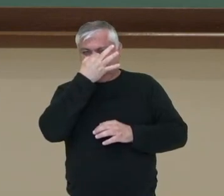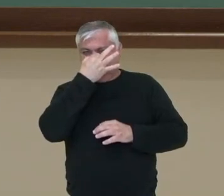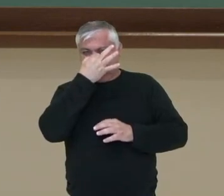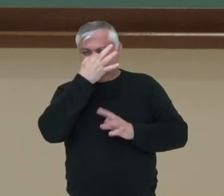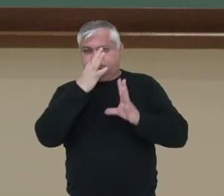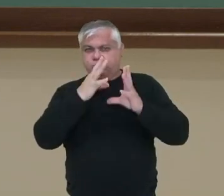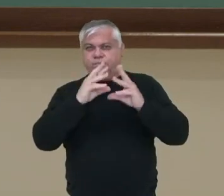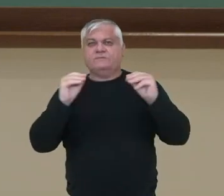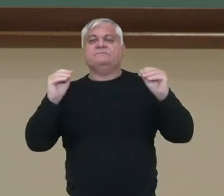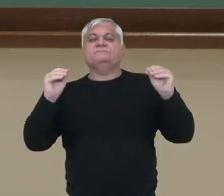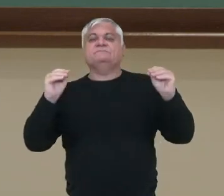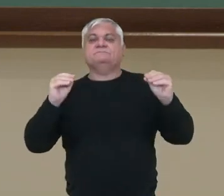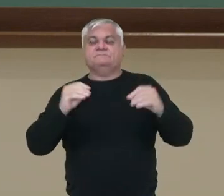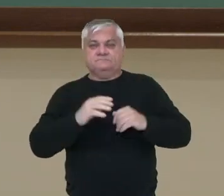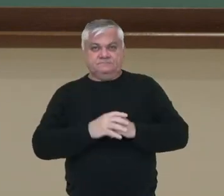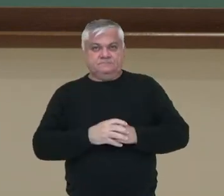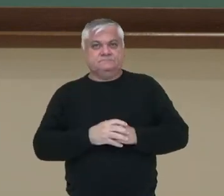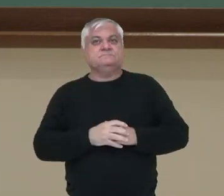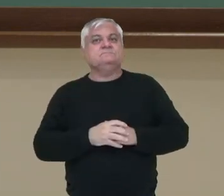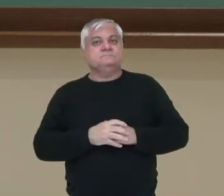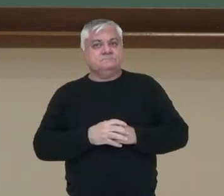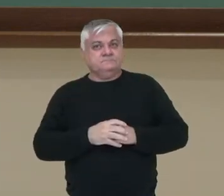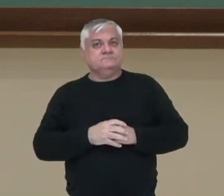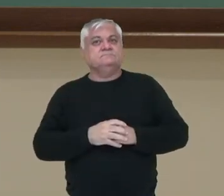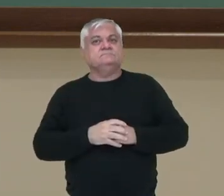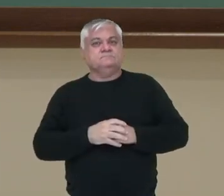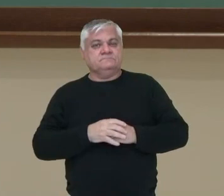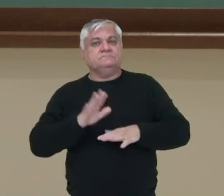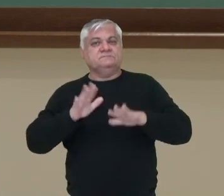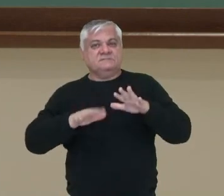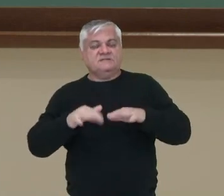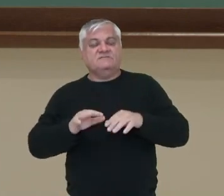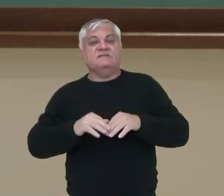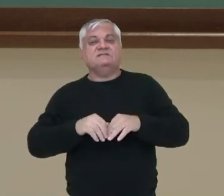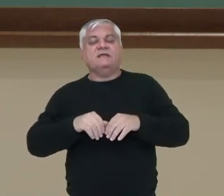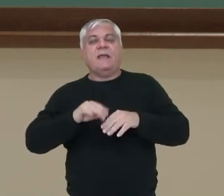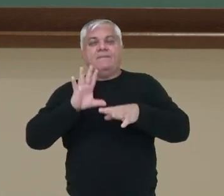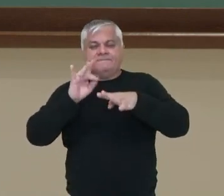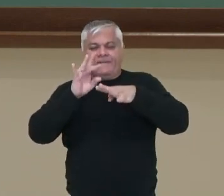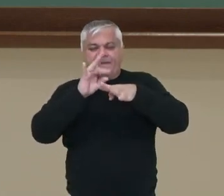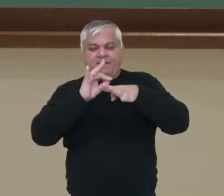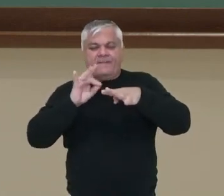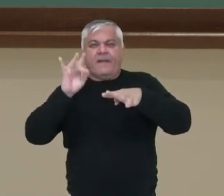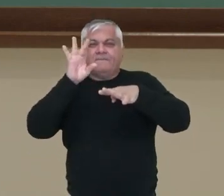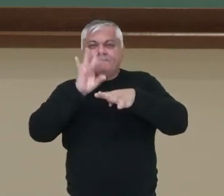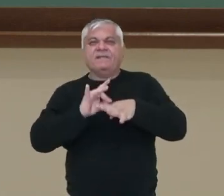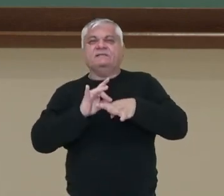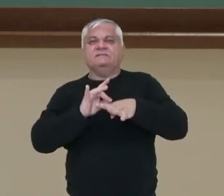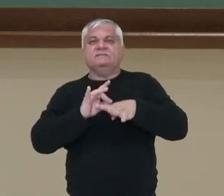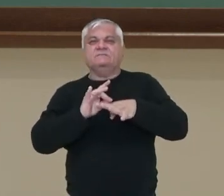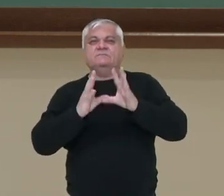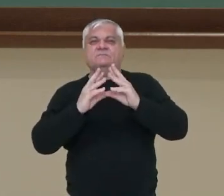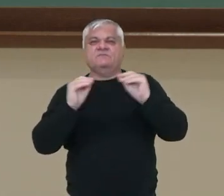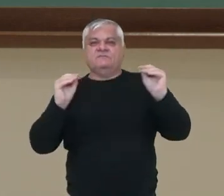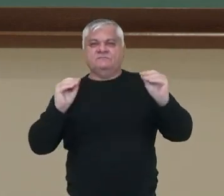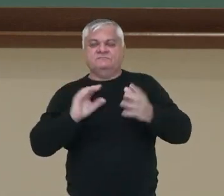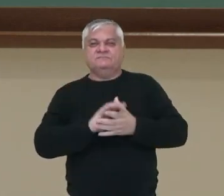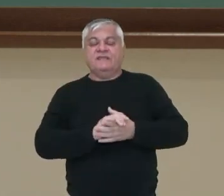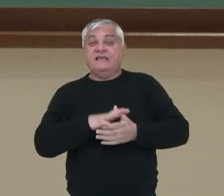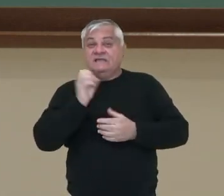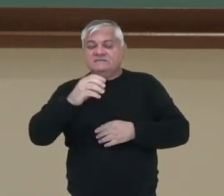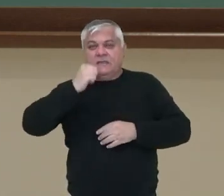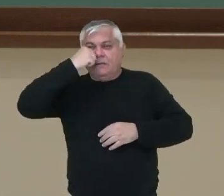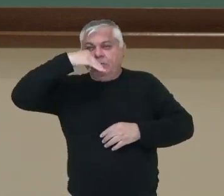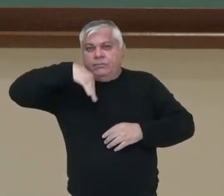10 segundos e daí soltar. Geralmente, as plaquetas conseguem entrar em ação e já resolveu o problema, né? Se não